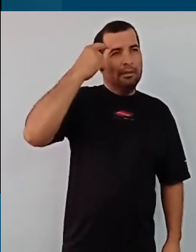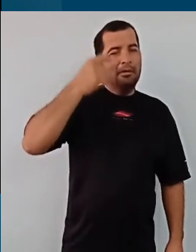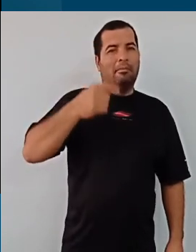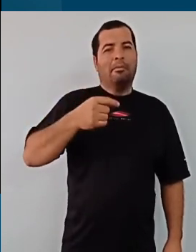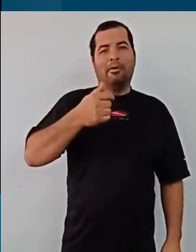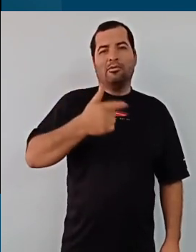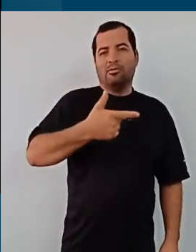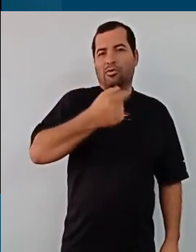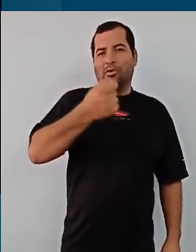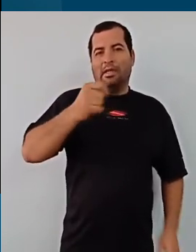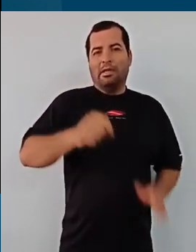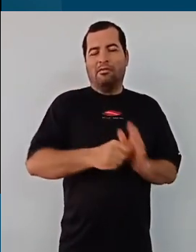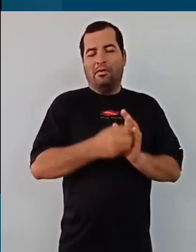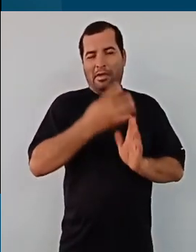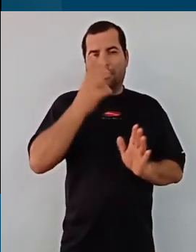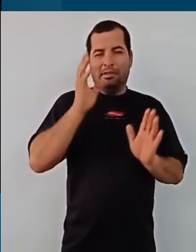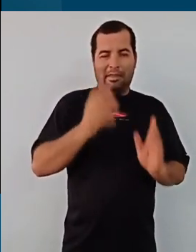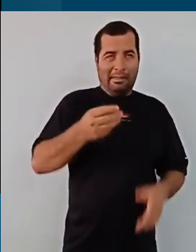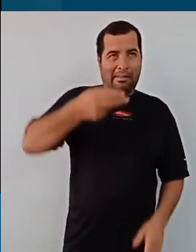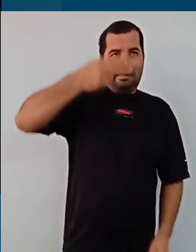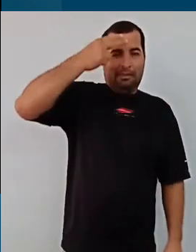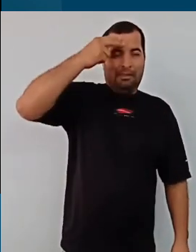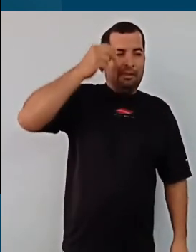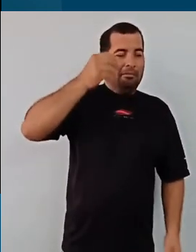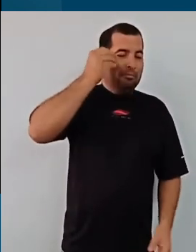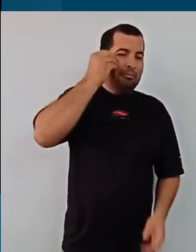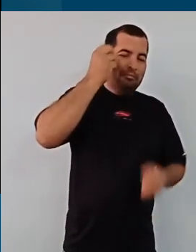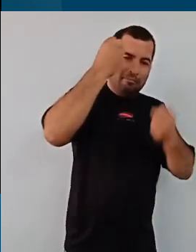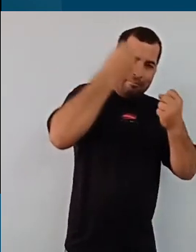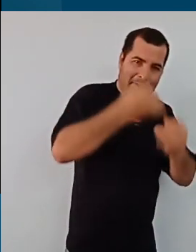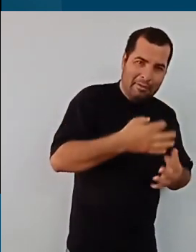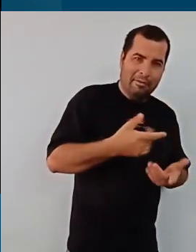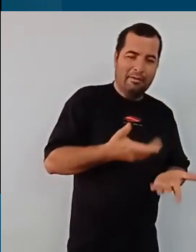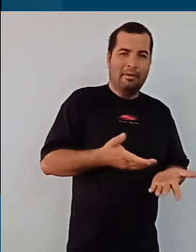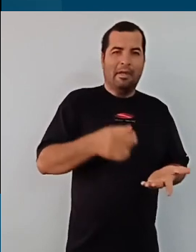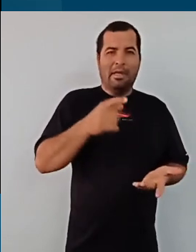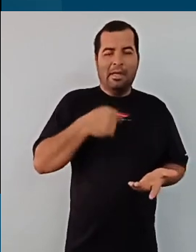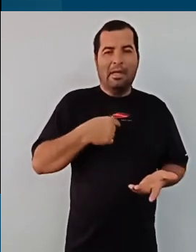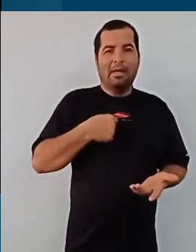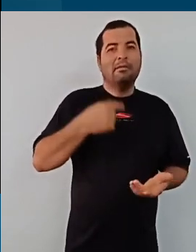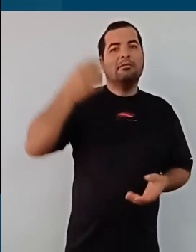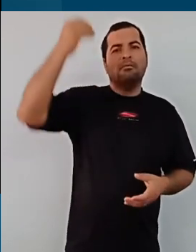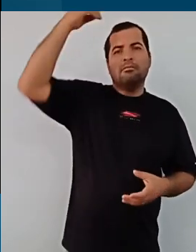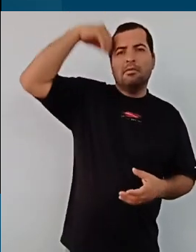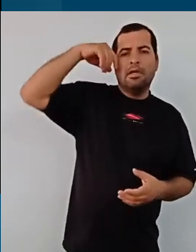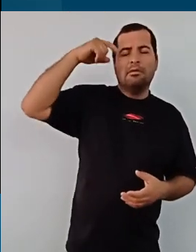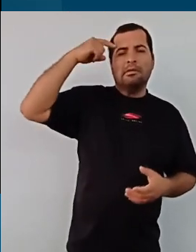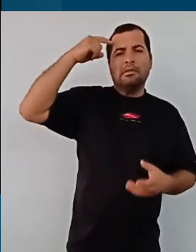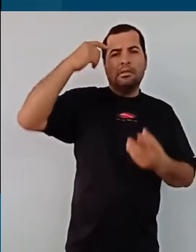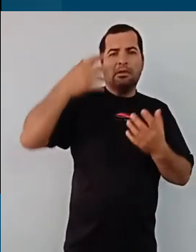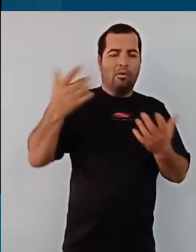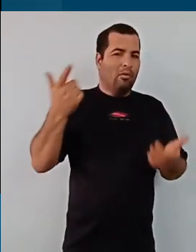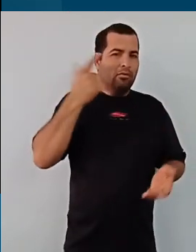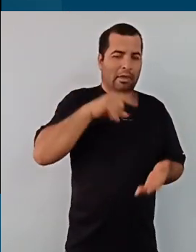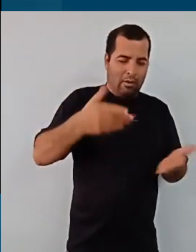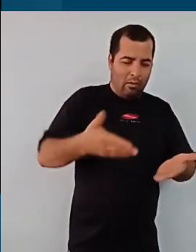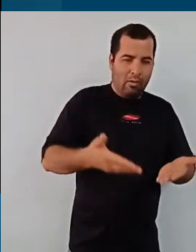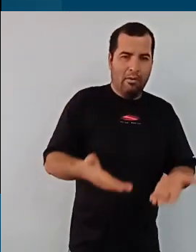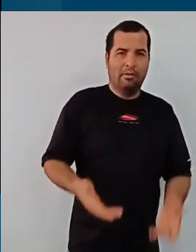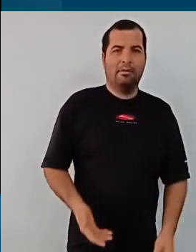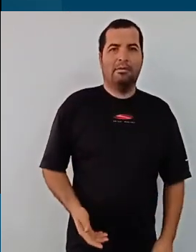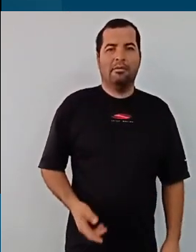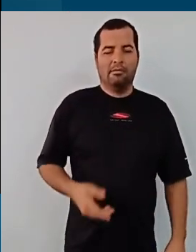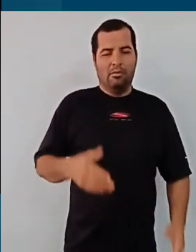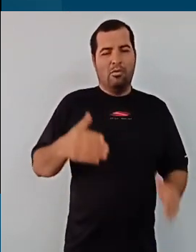vocês. Construção de esquemas, habilidades e competências são ligações neuronais que se constituem neste cérebro. A